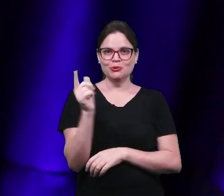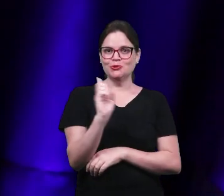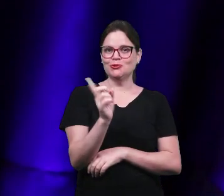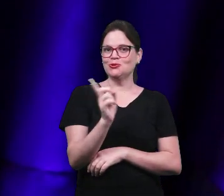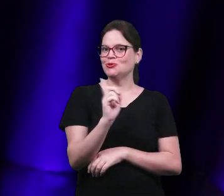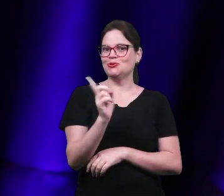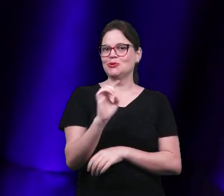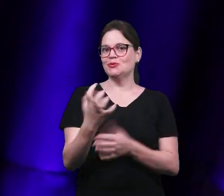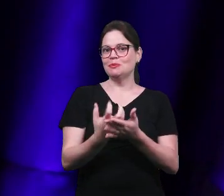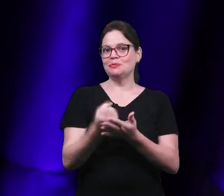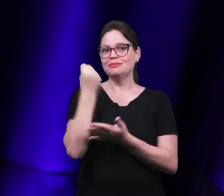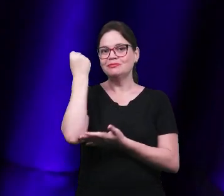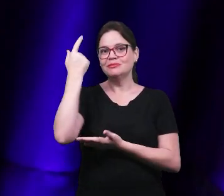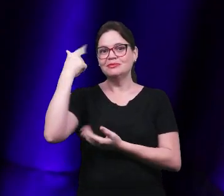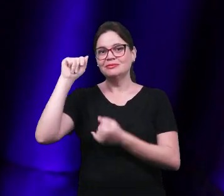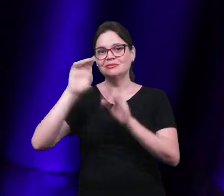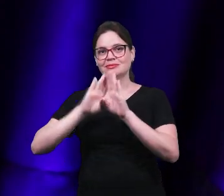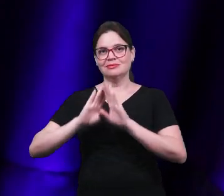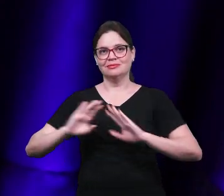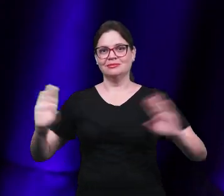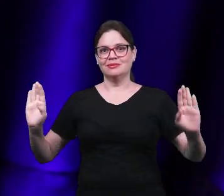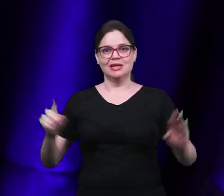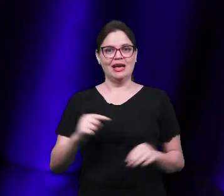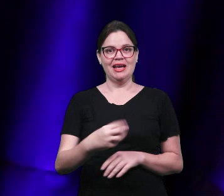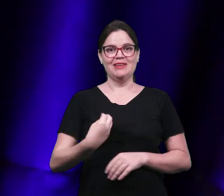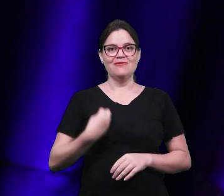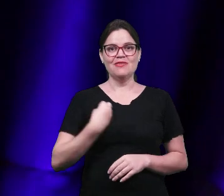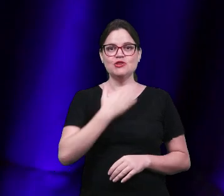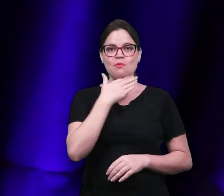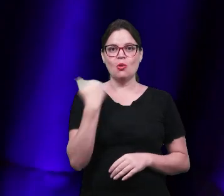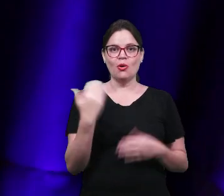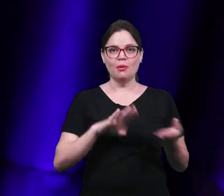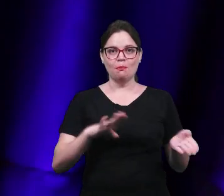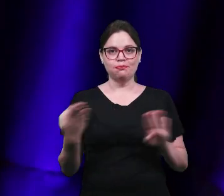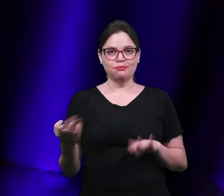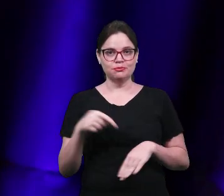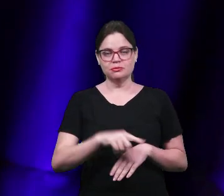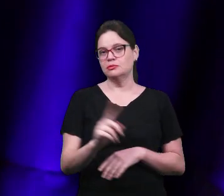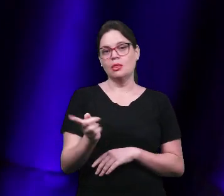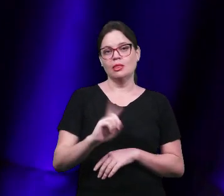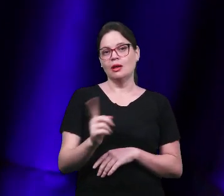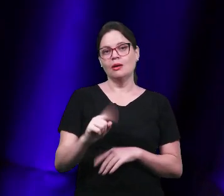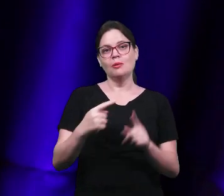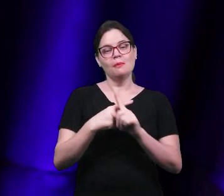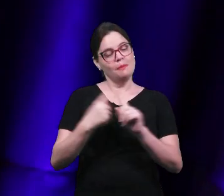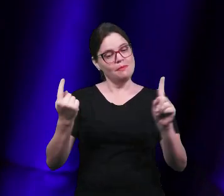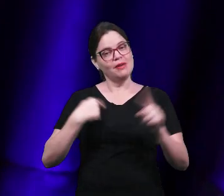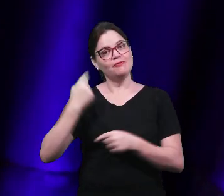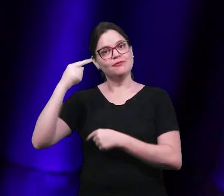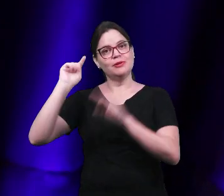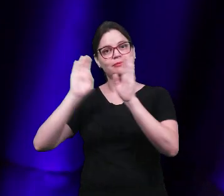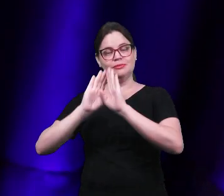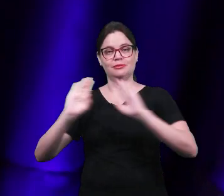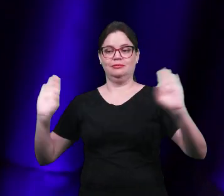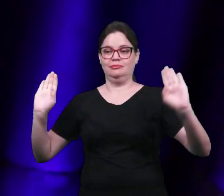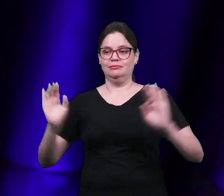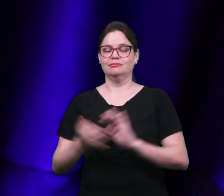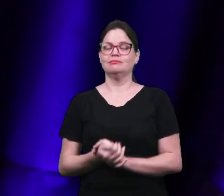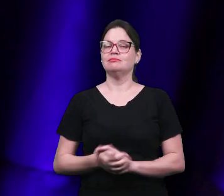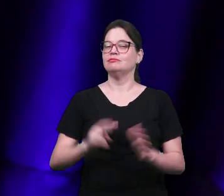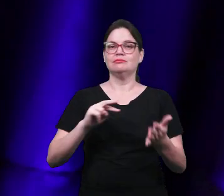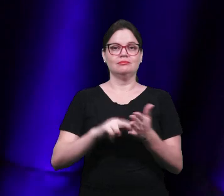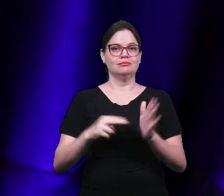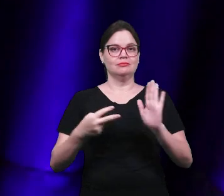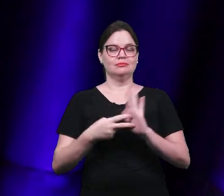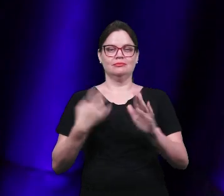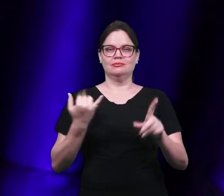experimentou a passagem pela morte. Então, isso mostra profeticamente para a